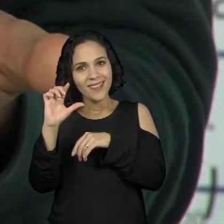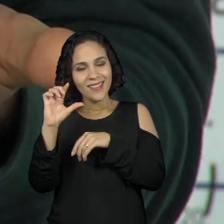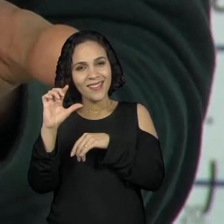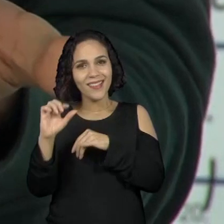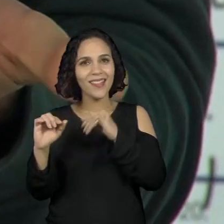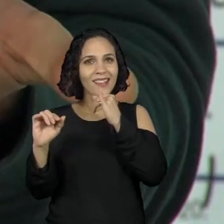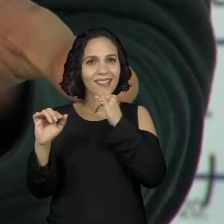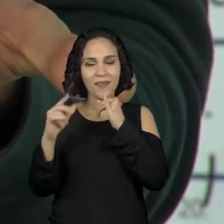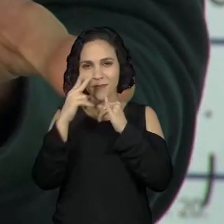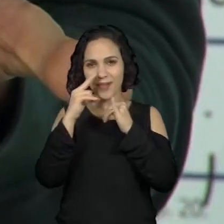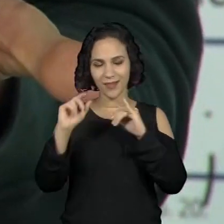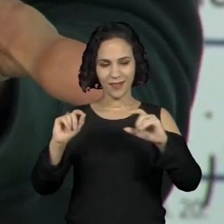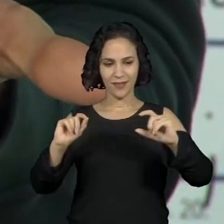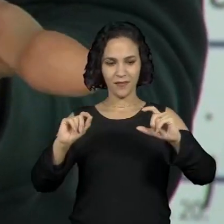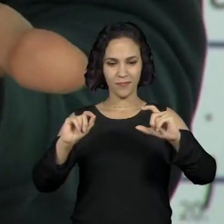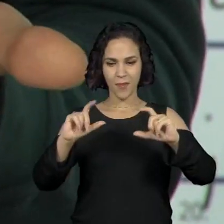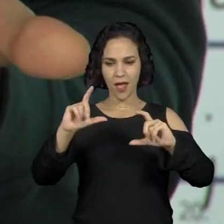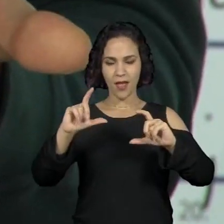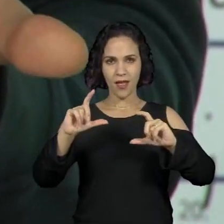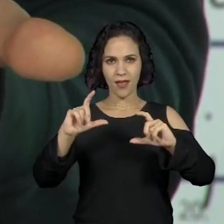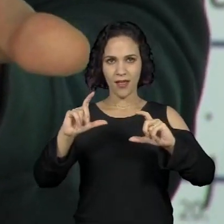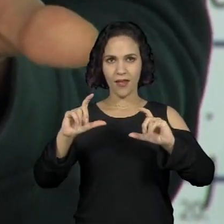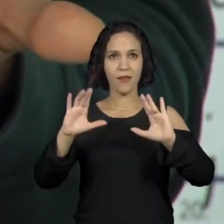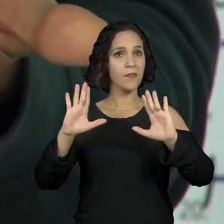que uma é um pouquinho mais alta, mas